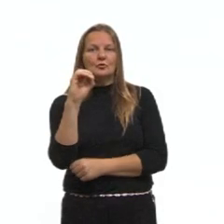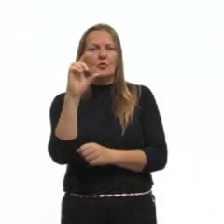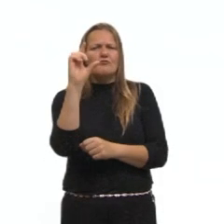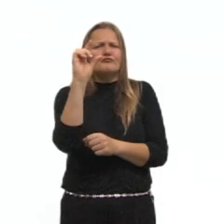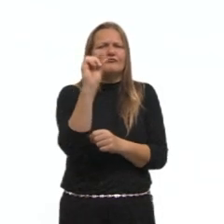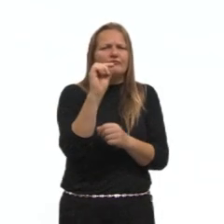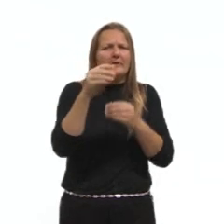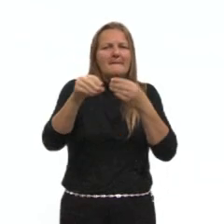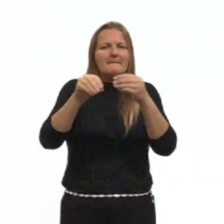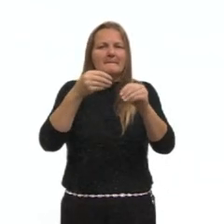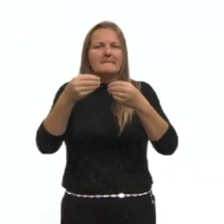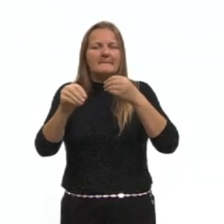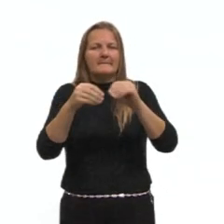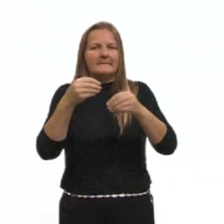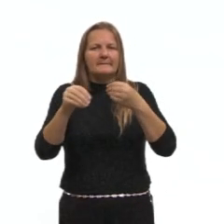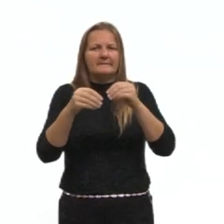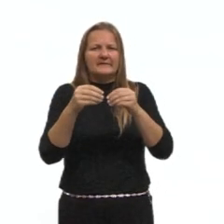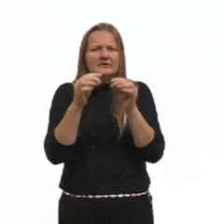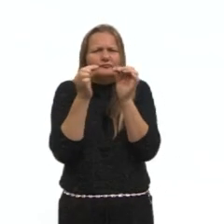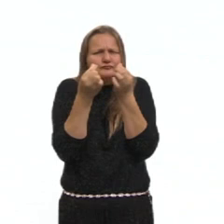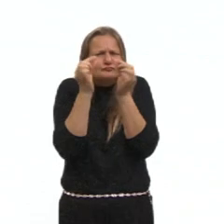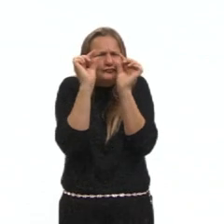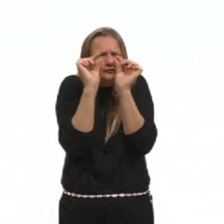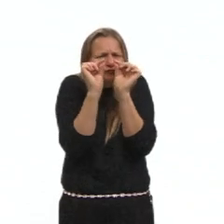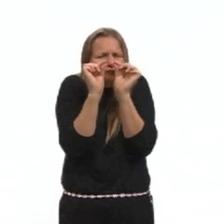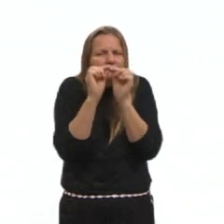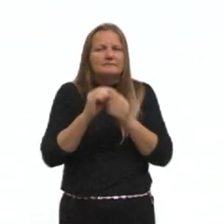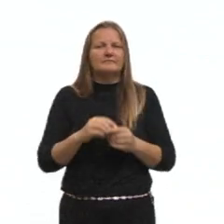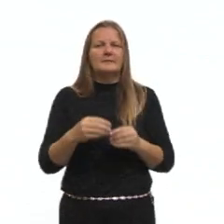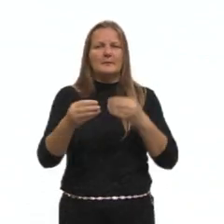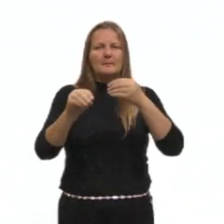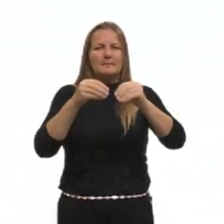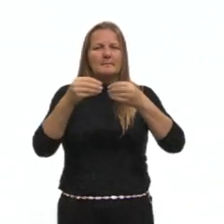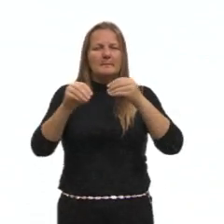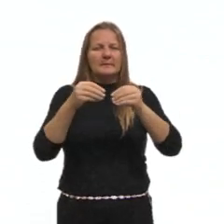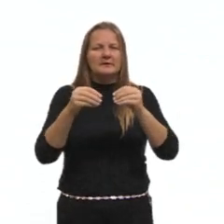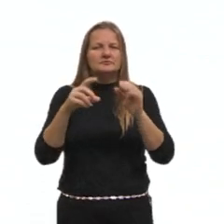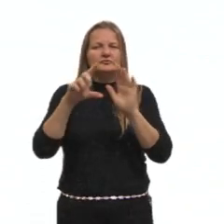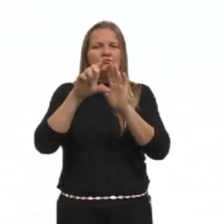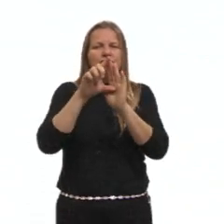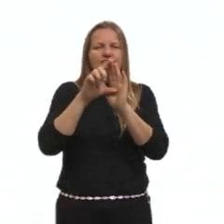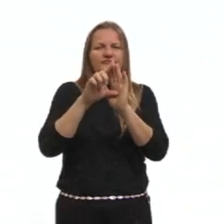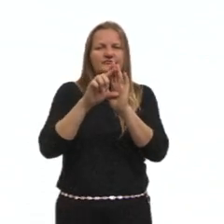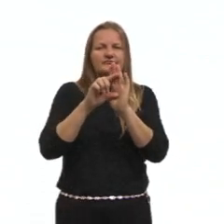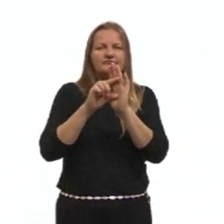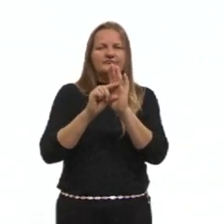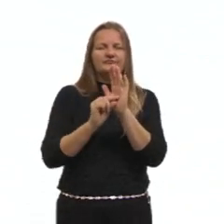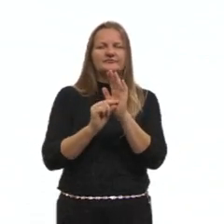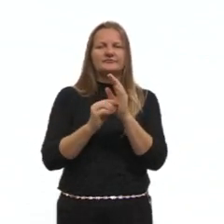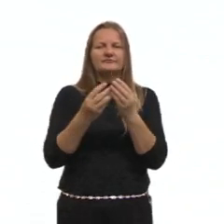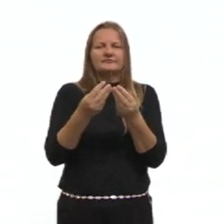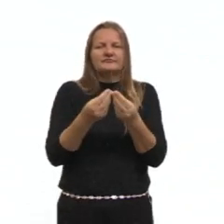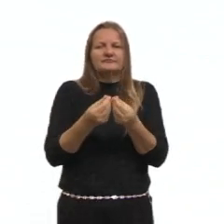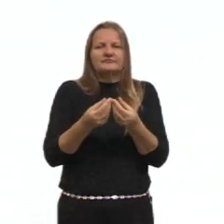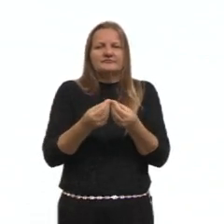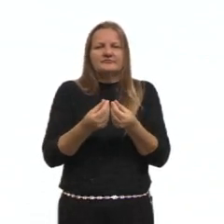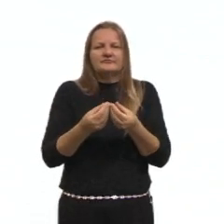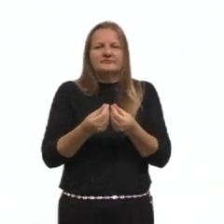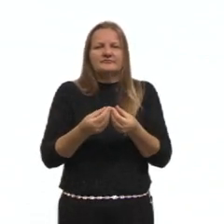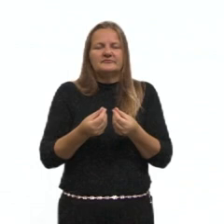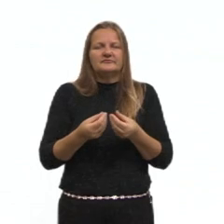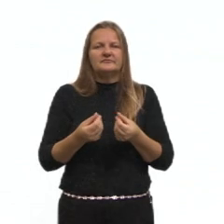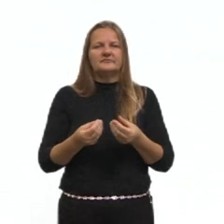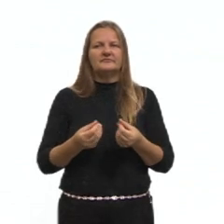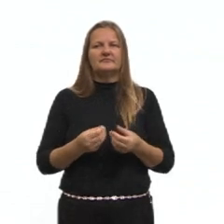microplásticos eles são bem pequenininhos claro que o plástico ele vai diminuindo né se degradando Então vai chegar ali mais ou menos